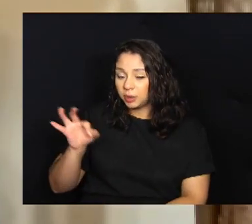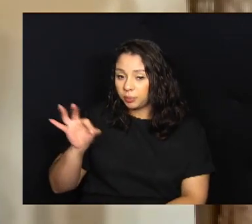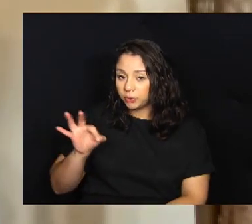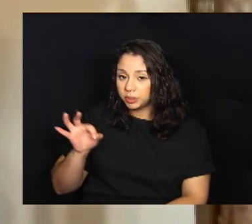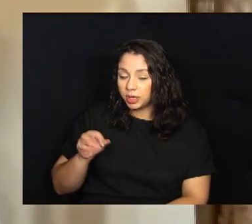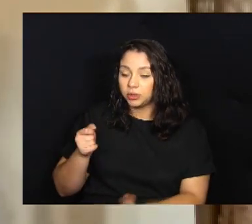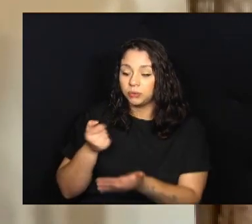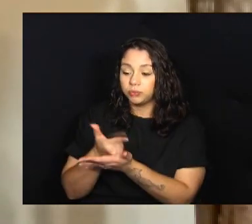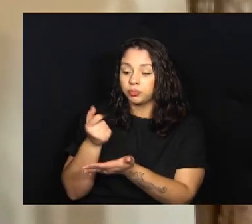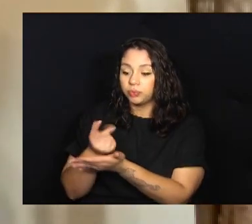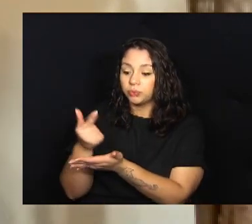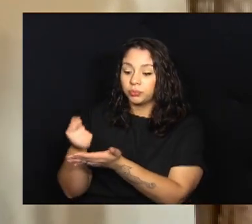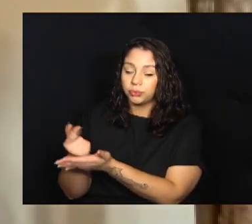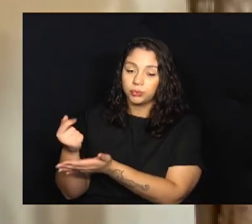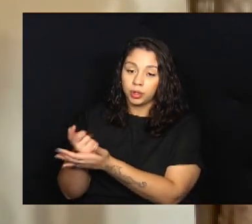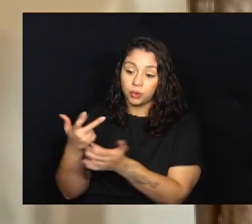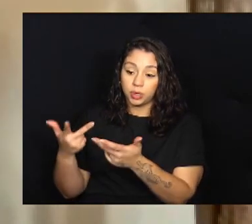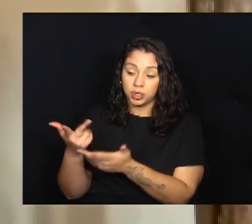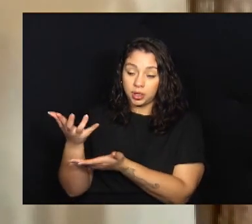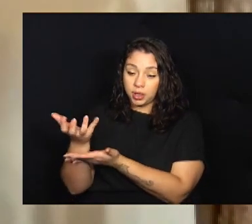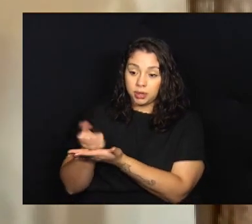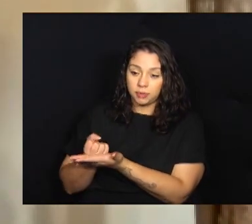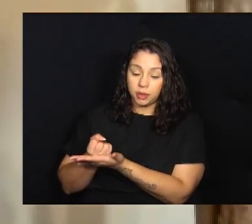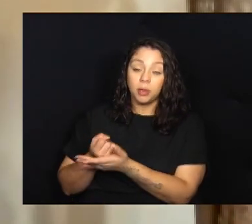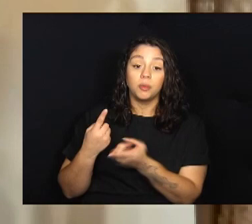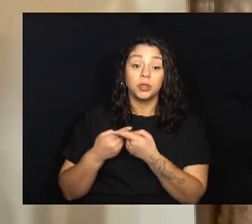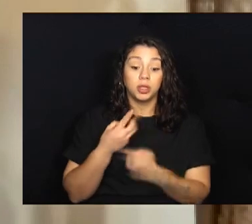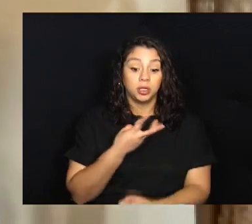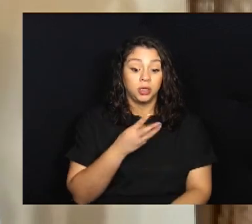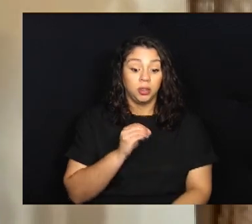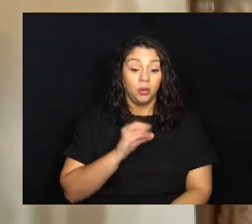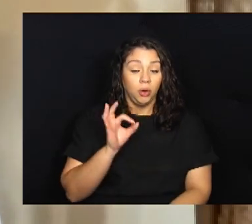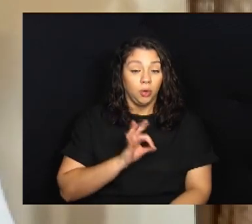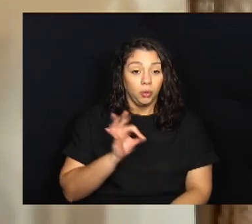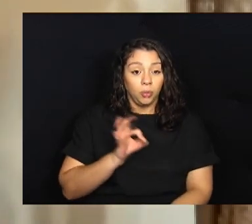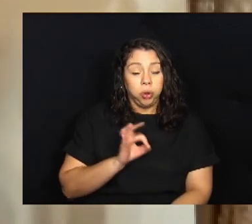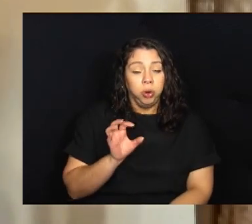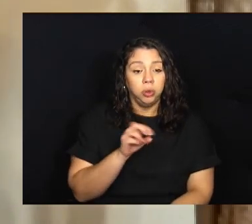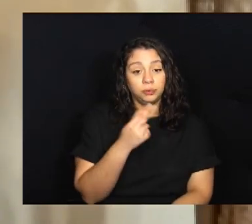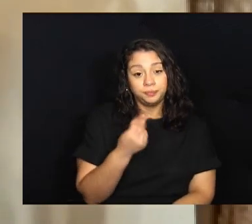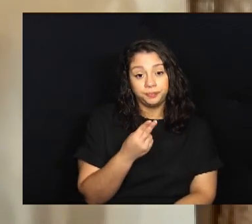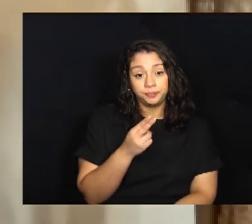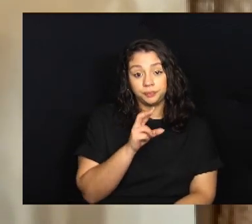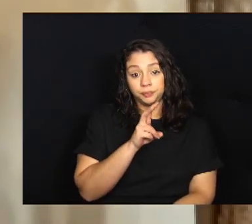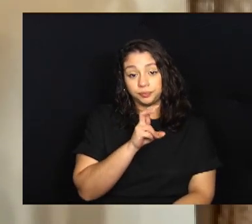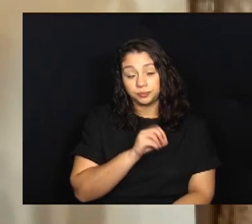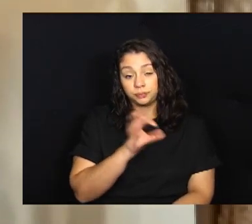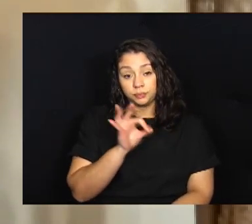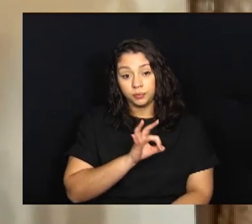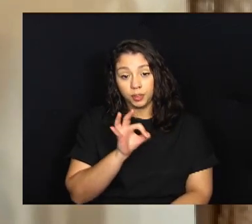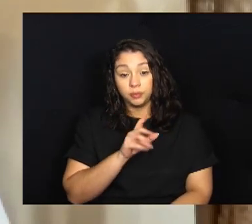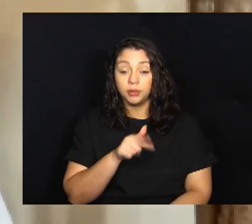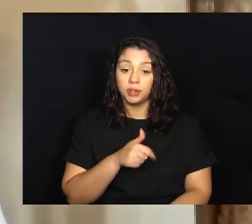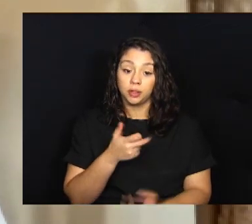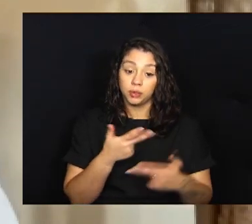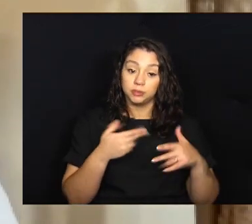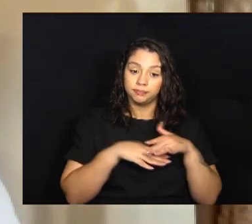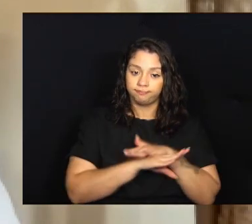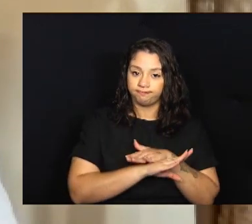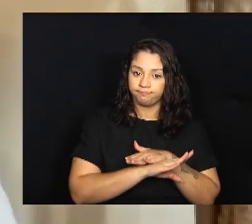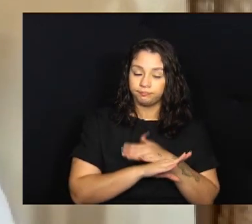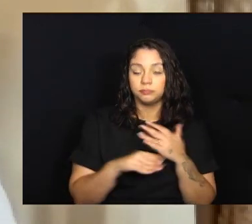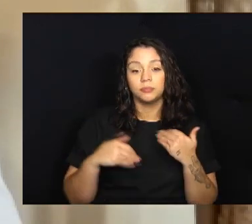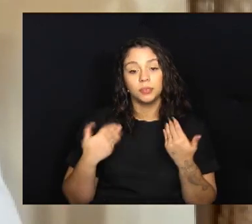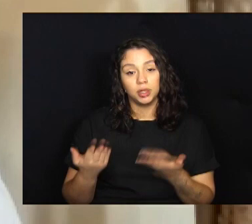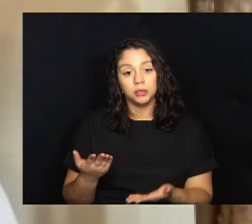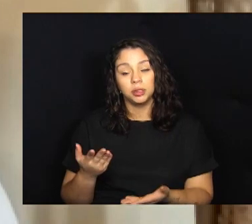recebe, tendo em vista que os outros 30% ou 50% serão utilizados para a sua camada de acumulação. Então, você